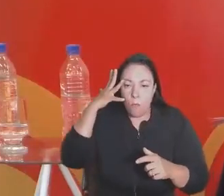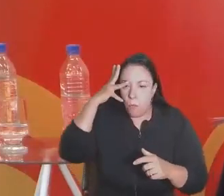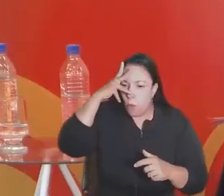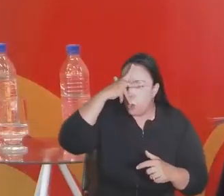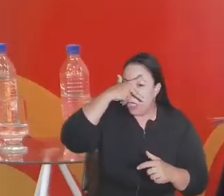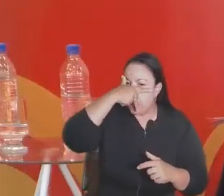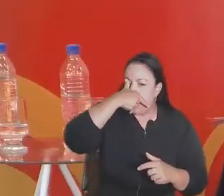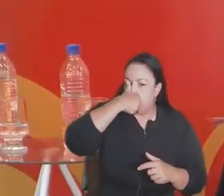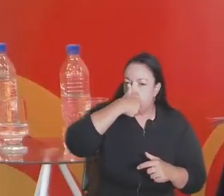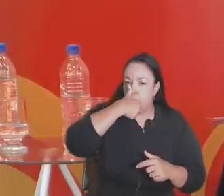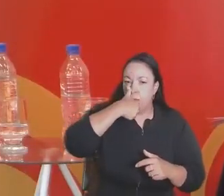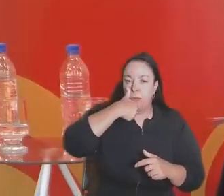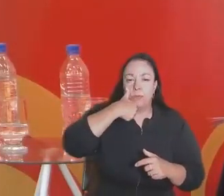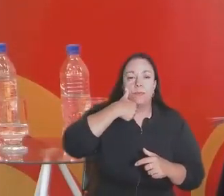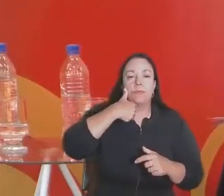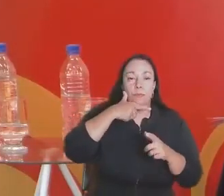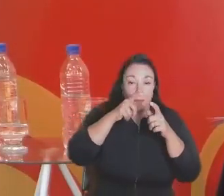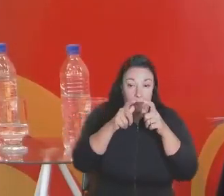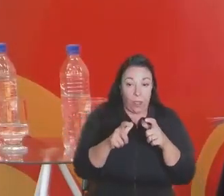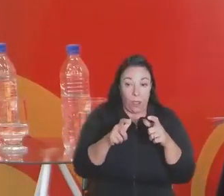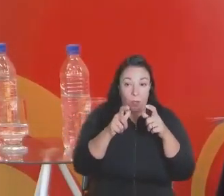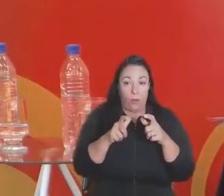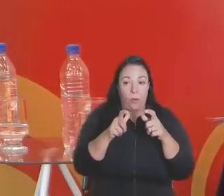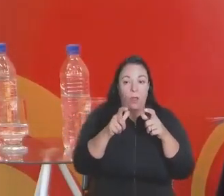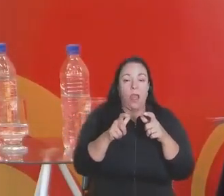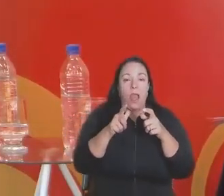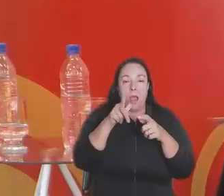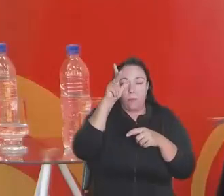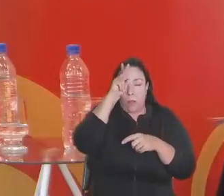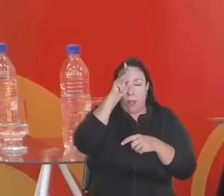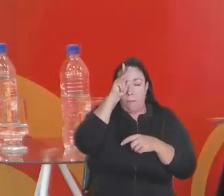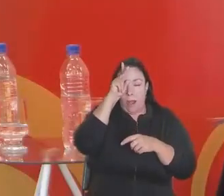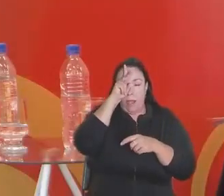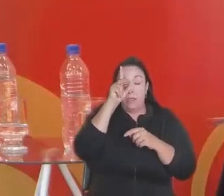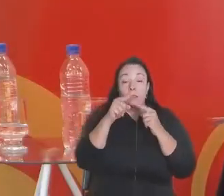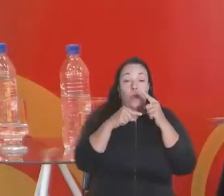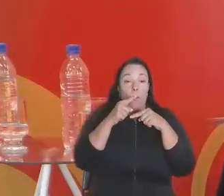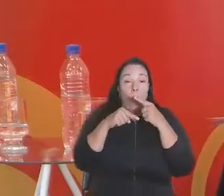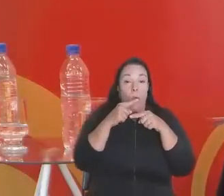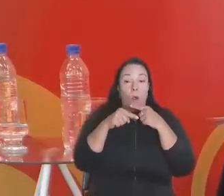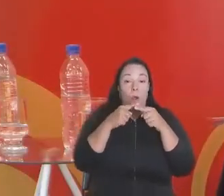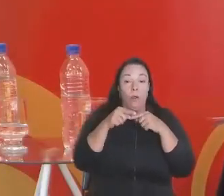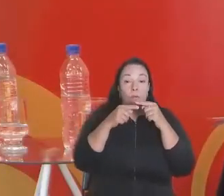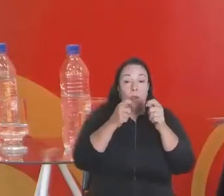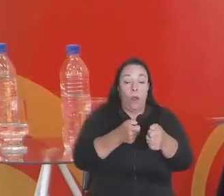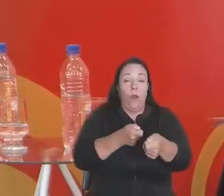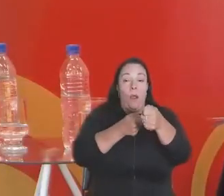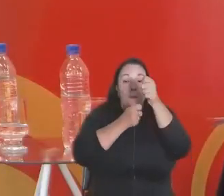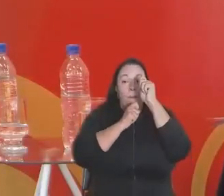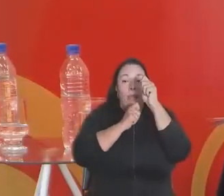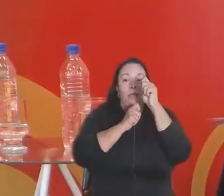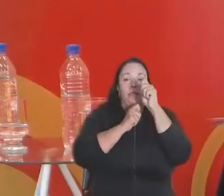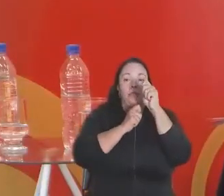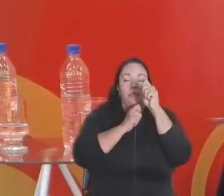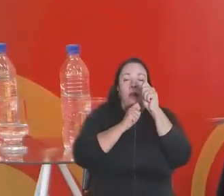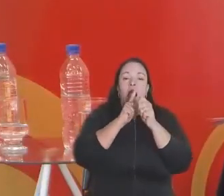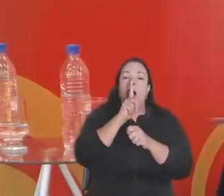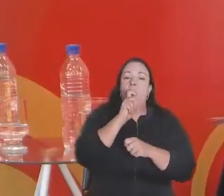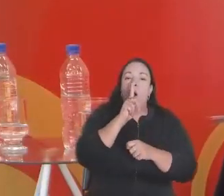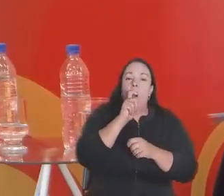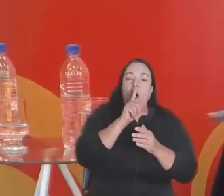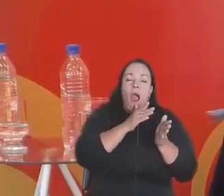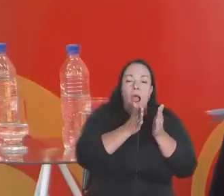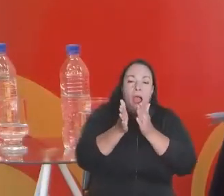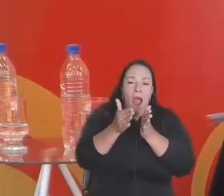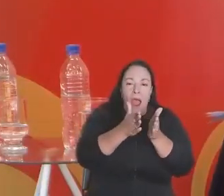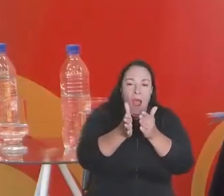Então, esse é um lugar também que me deixou muita lembrança. E o outro foi pescando no Rio Urucuia, próximo à